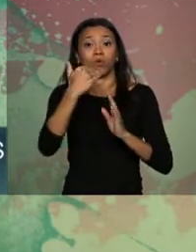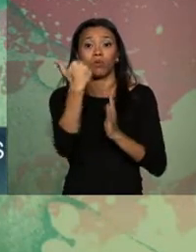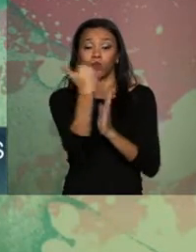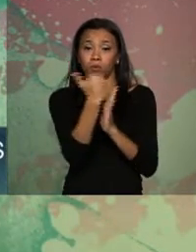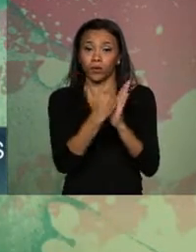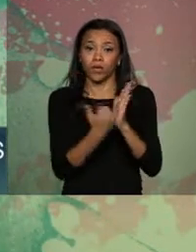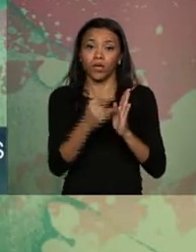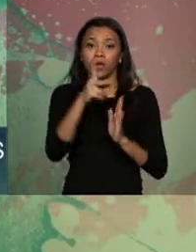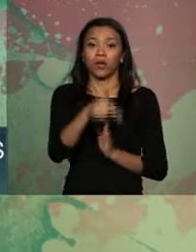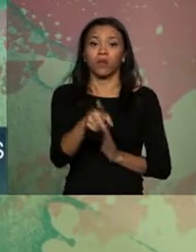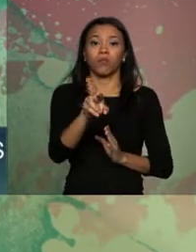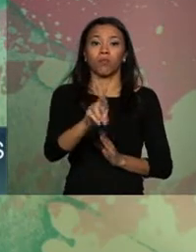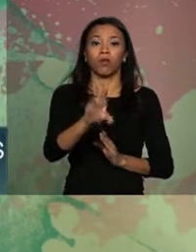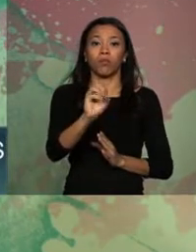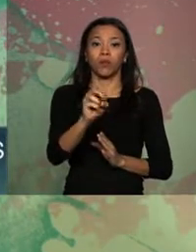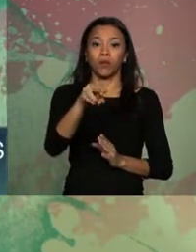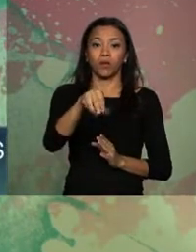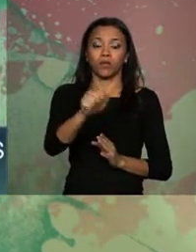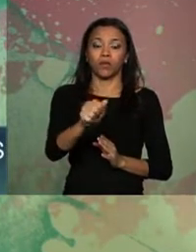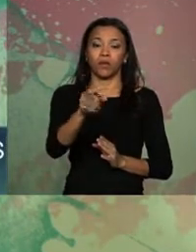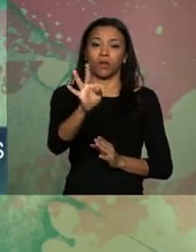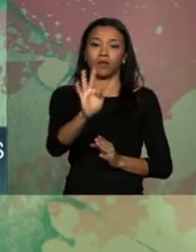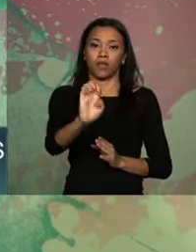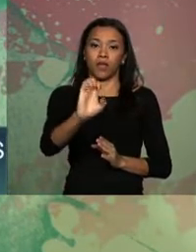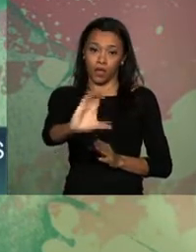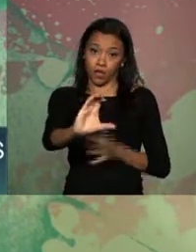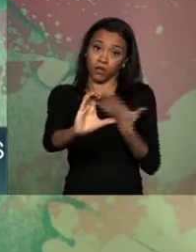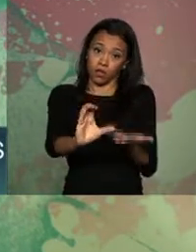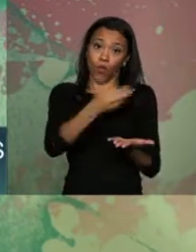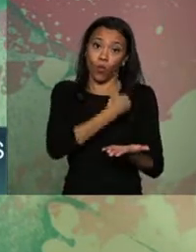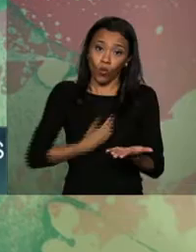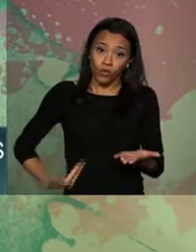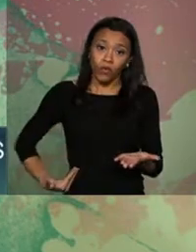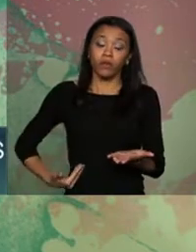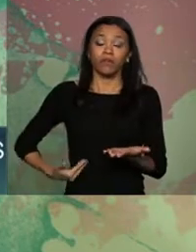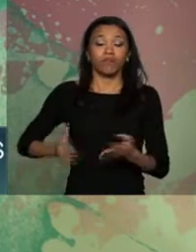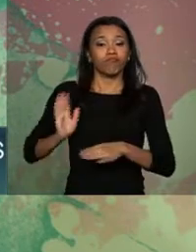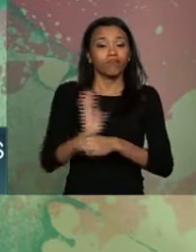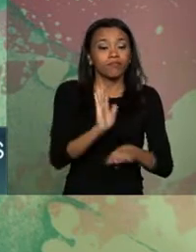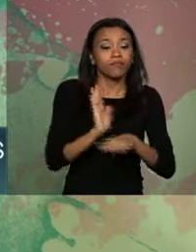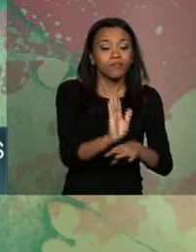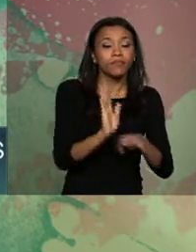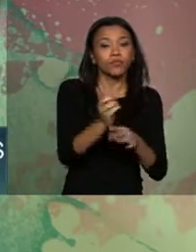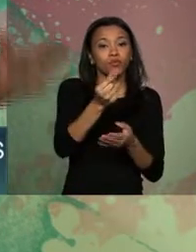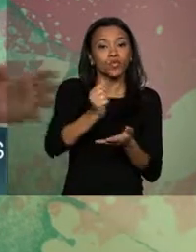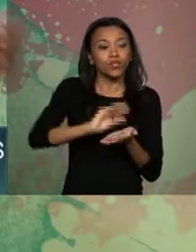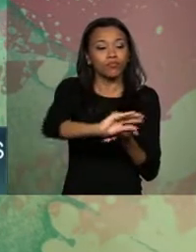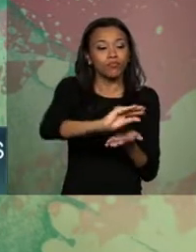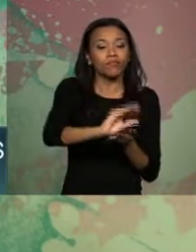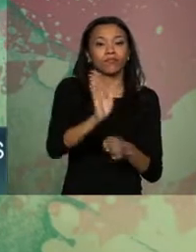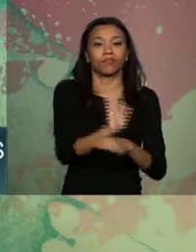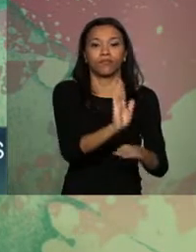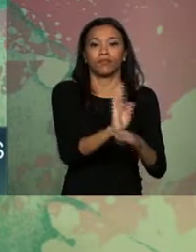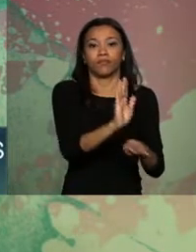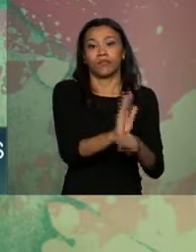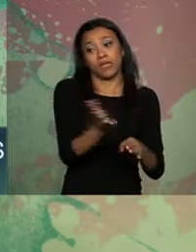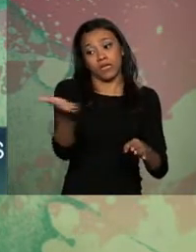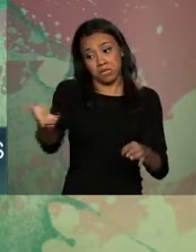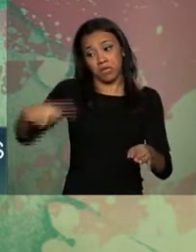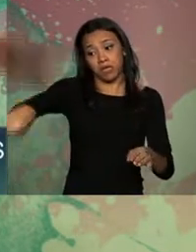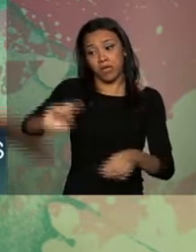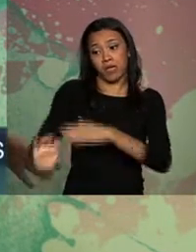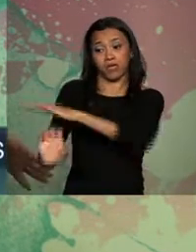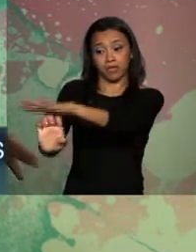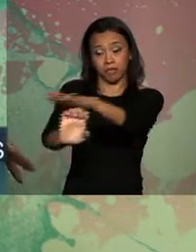governo custeia esse treinamento do aprendiz, que de outra forma, a micro e pequena empresa e